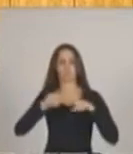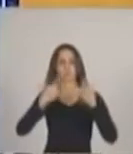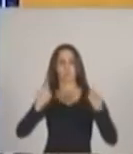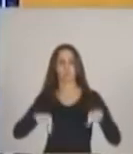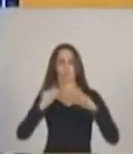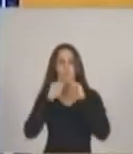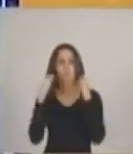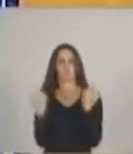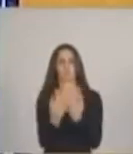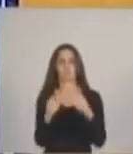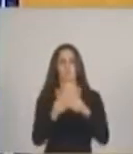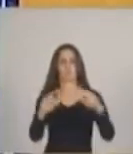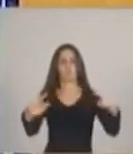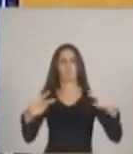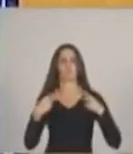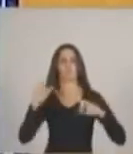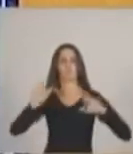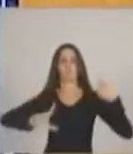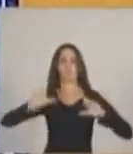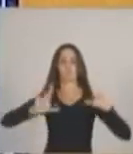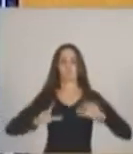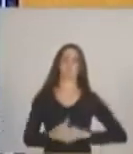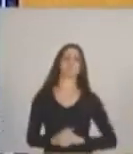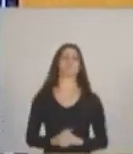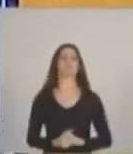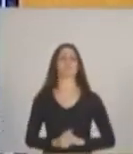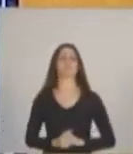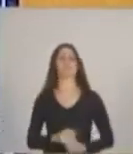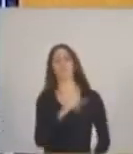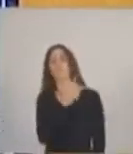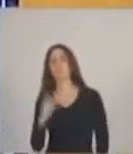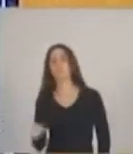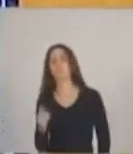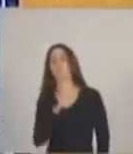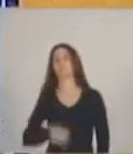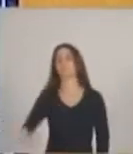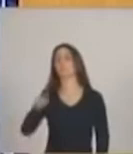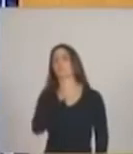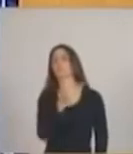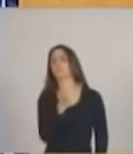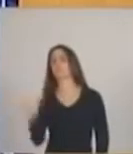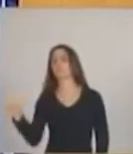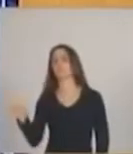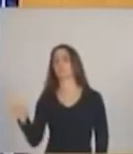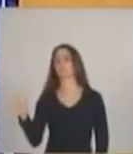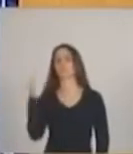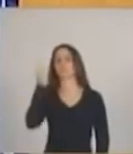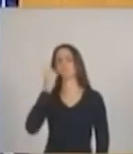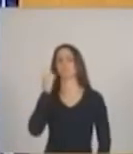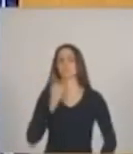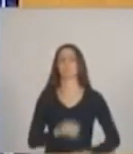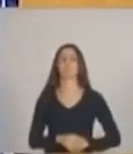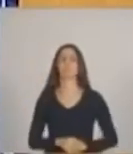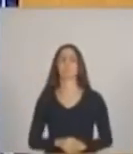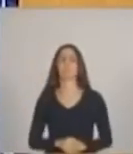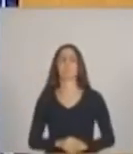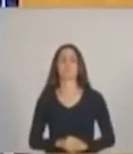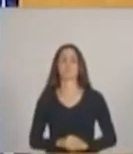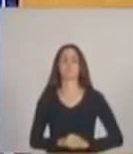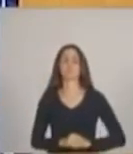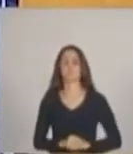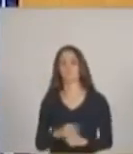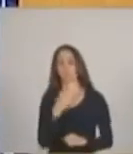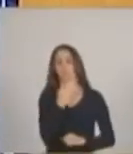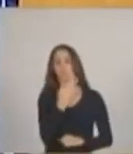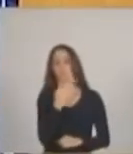TV Assembleia. Presidente e demais colegas, assim, todos